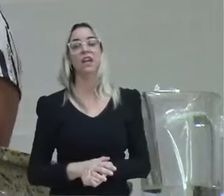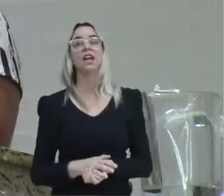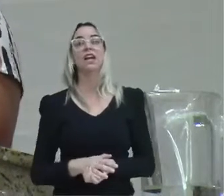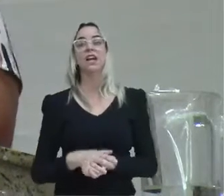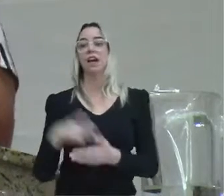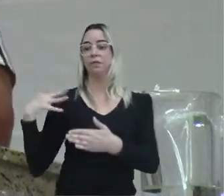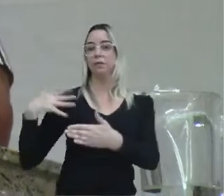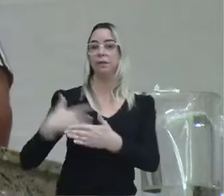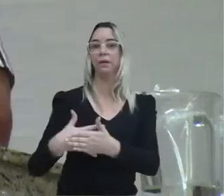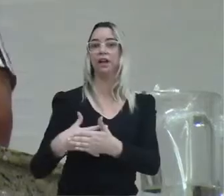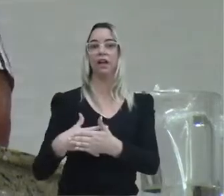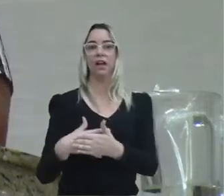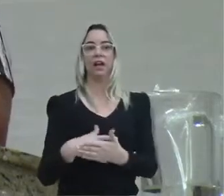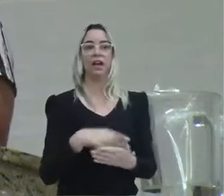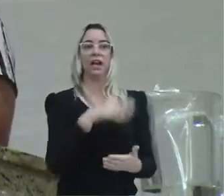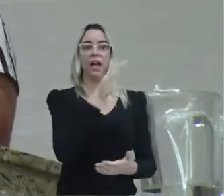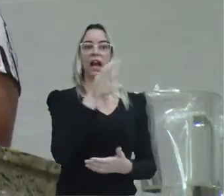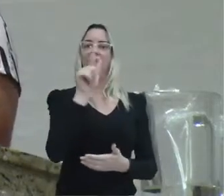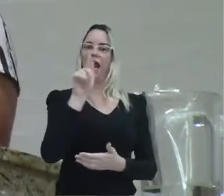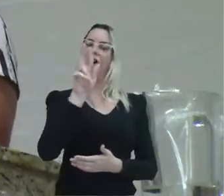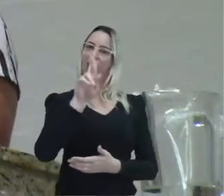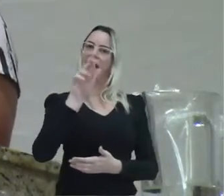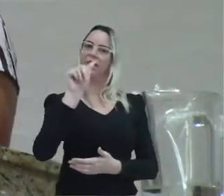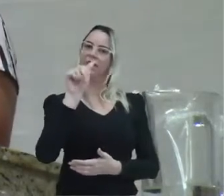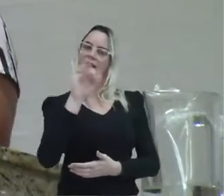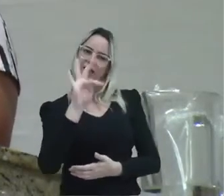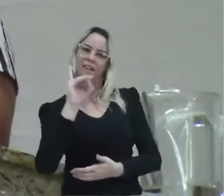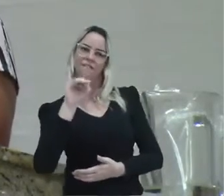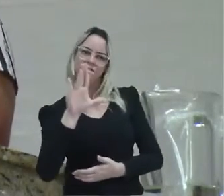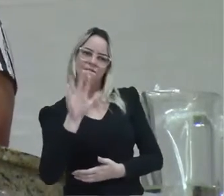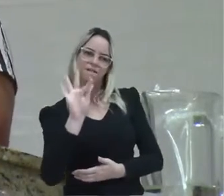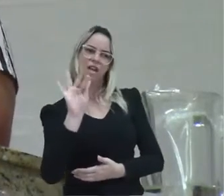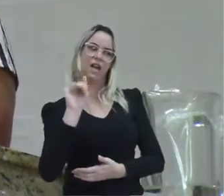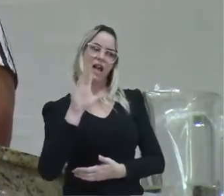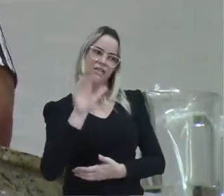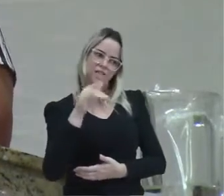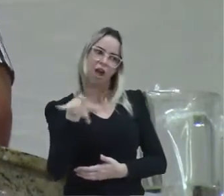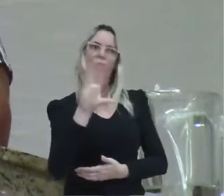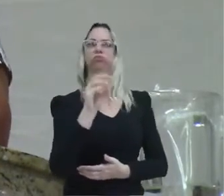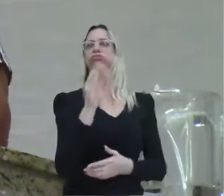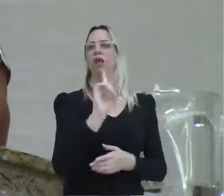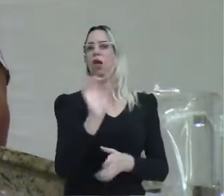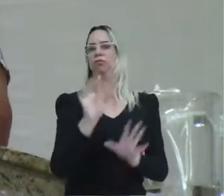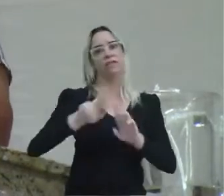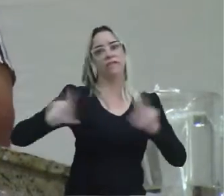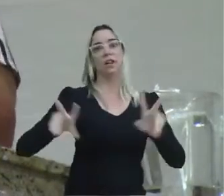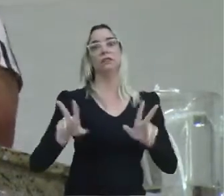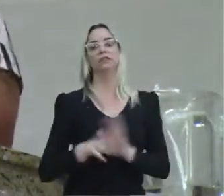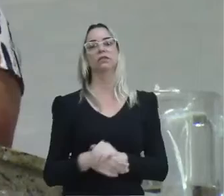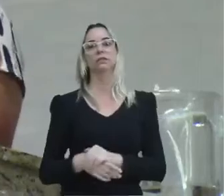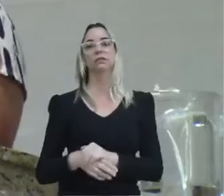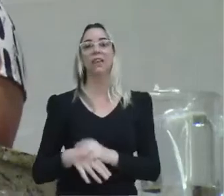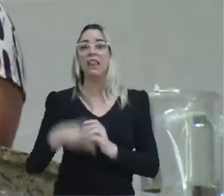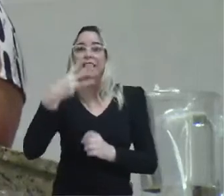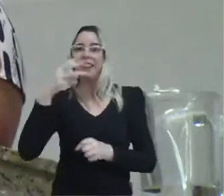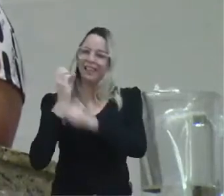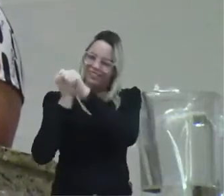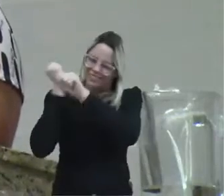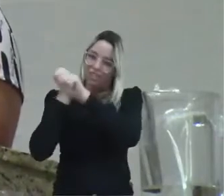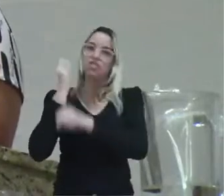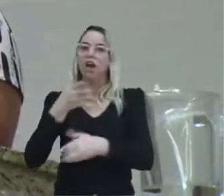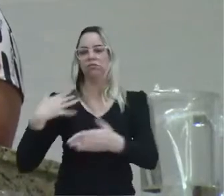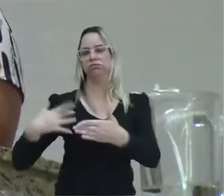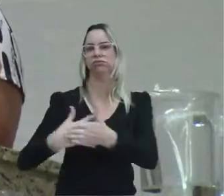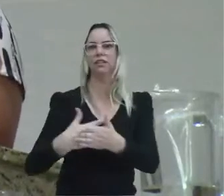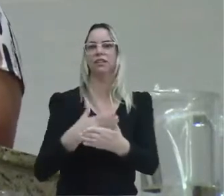carreira, mas esses profissionais contribuem alguns há mais de 30 anos com esse percentual para levar para a